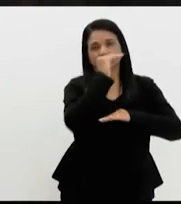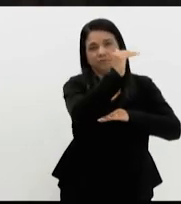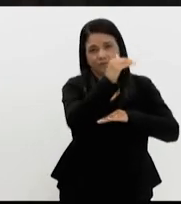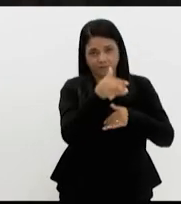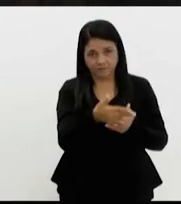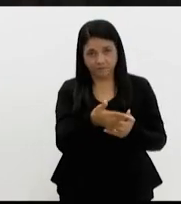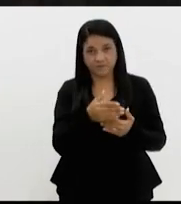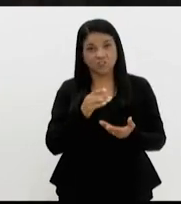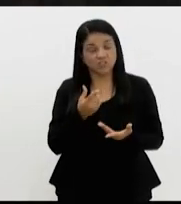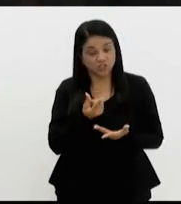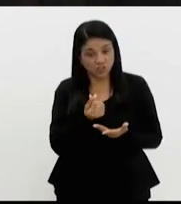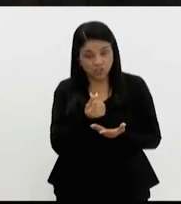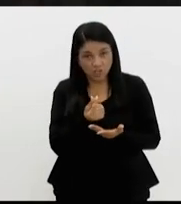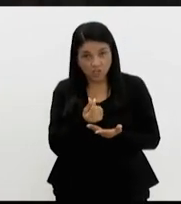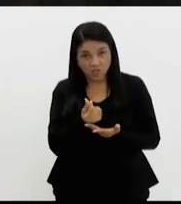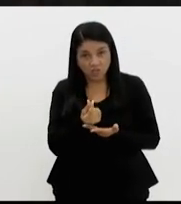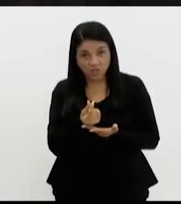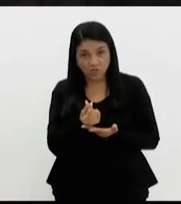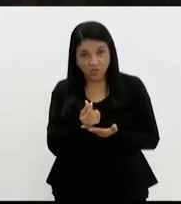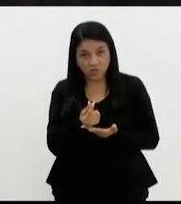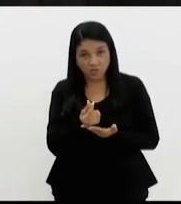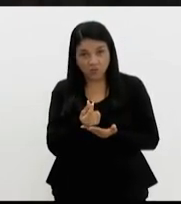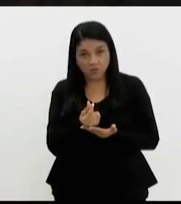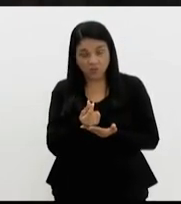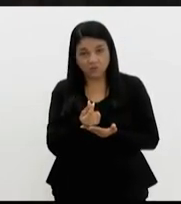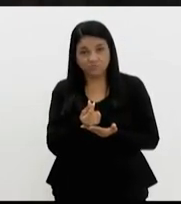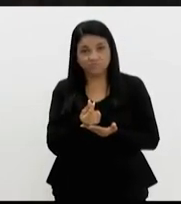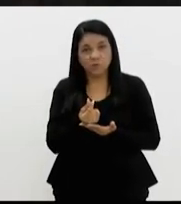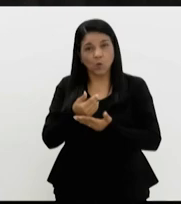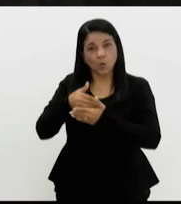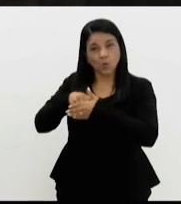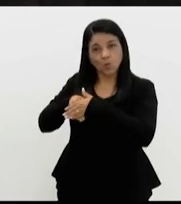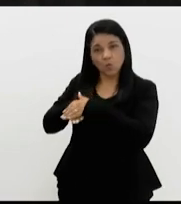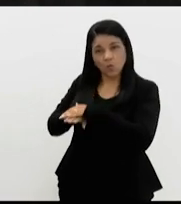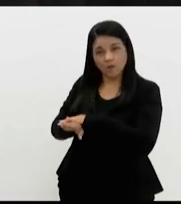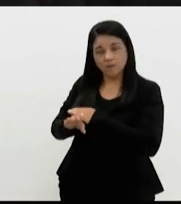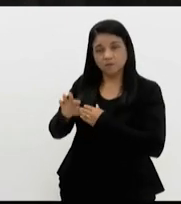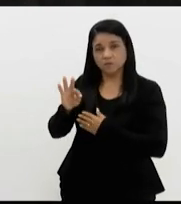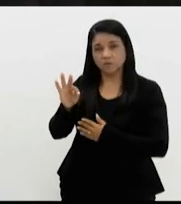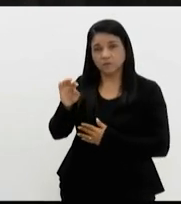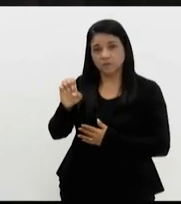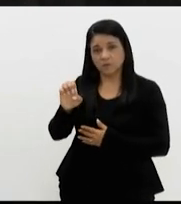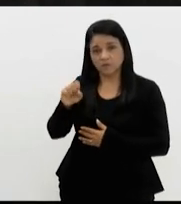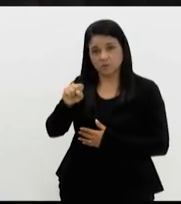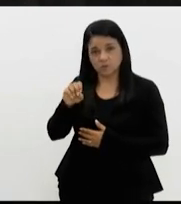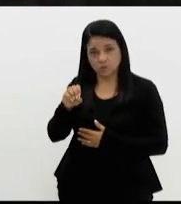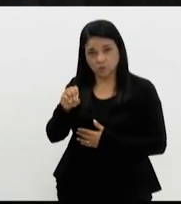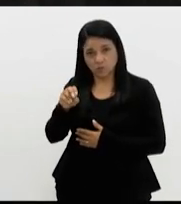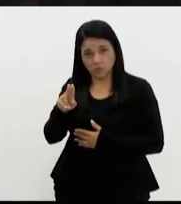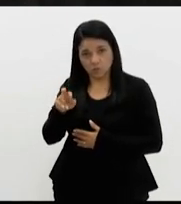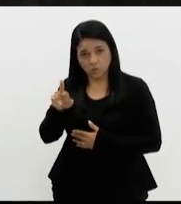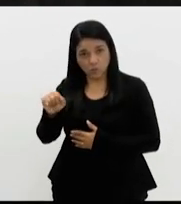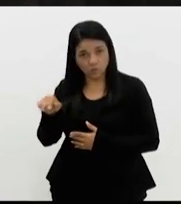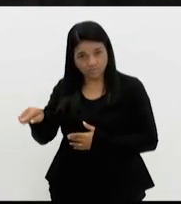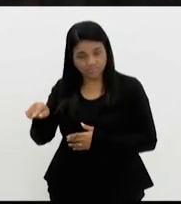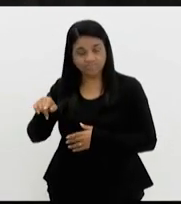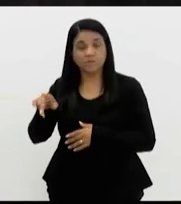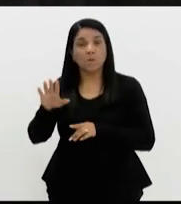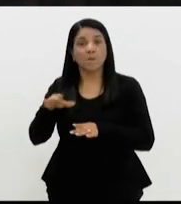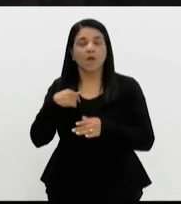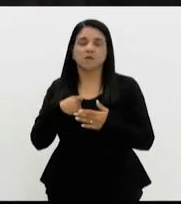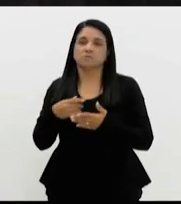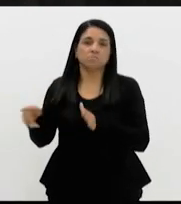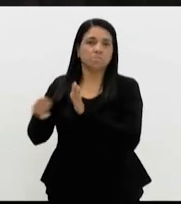São dinheiros que estão no Tesouro, mas não pertencem ao Tesouro, pertencem ao